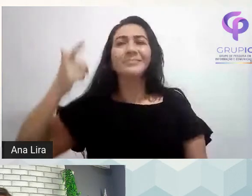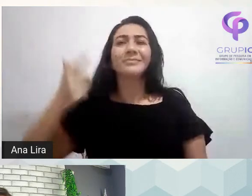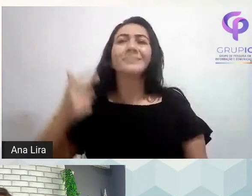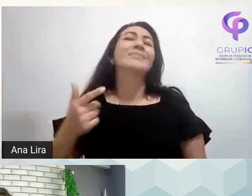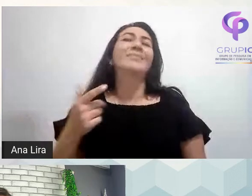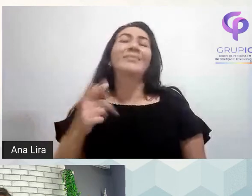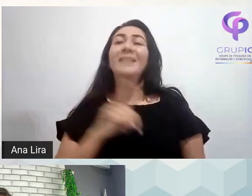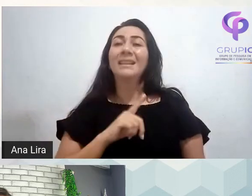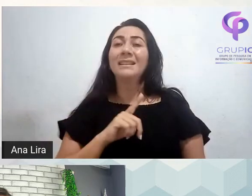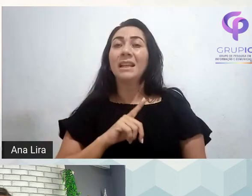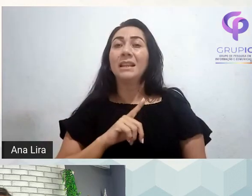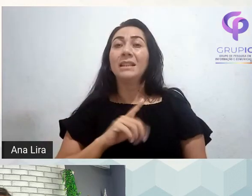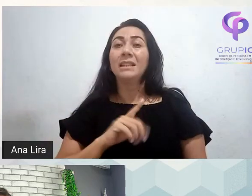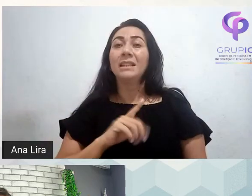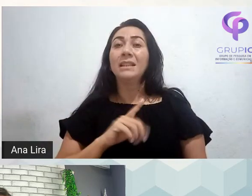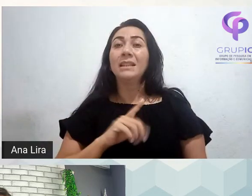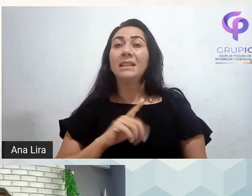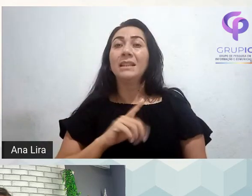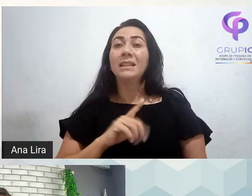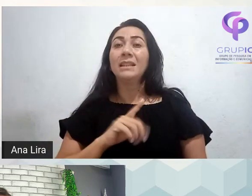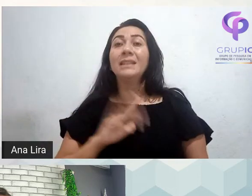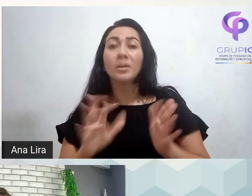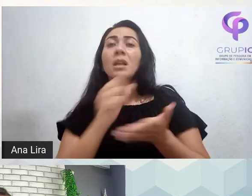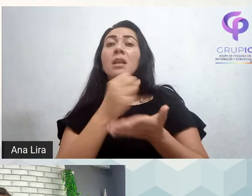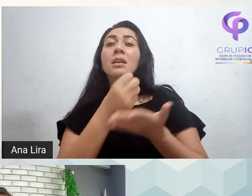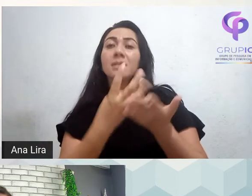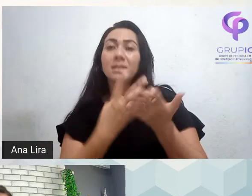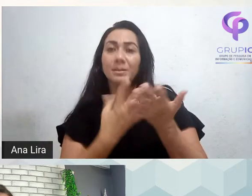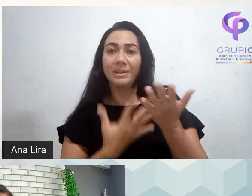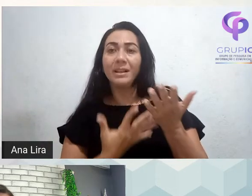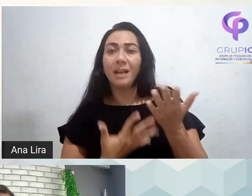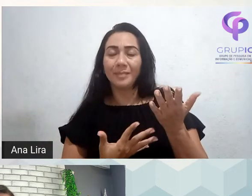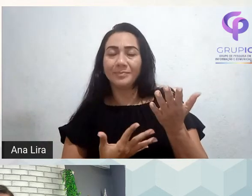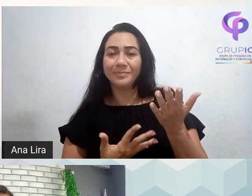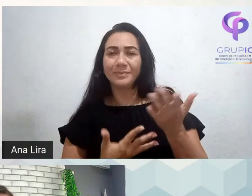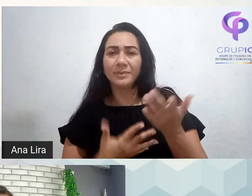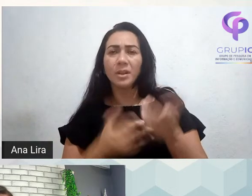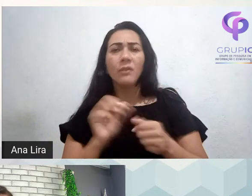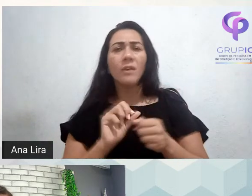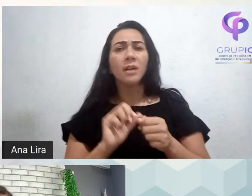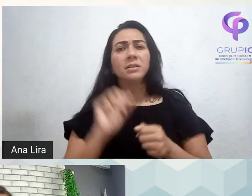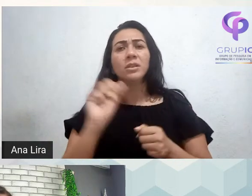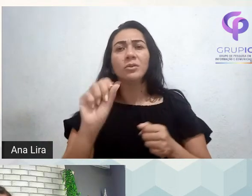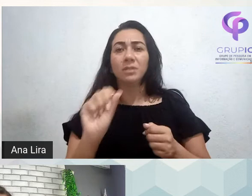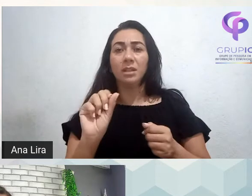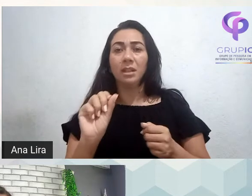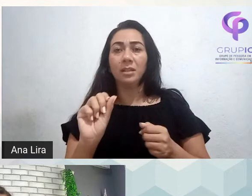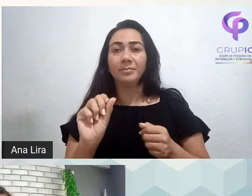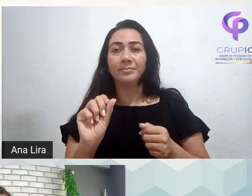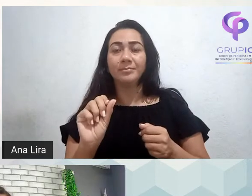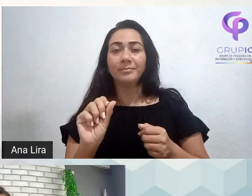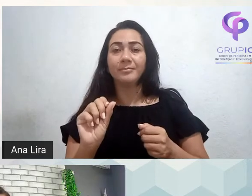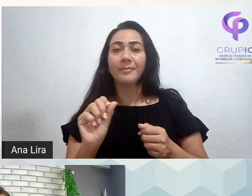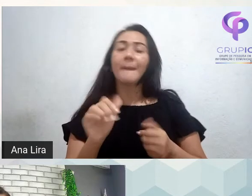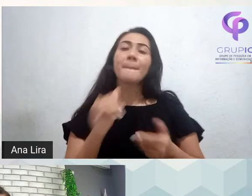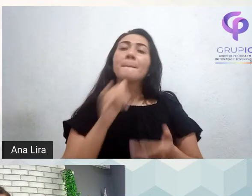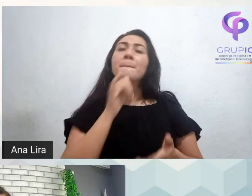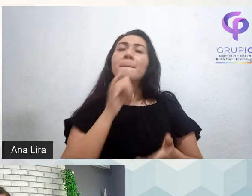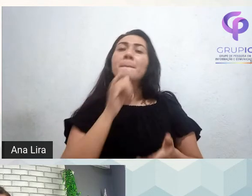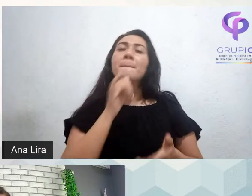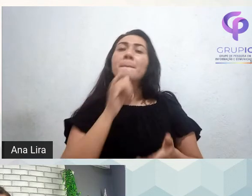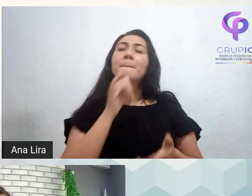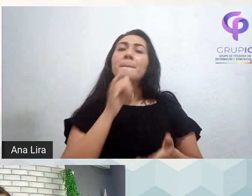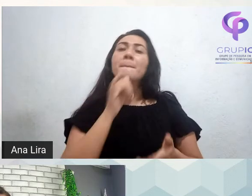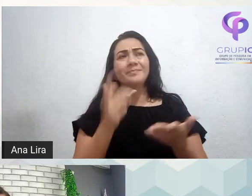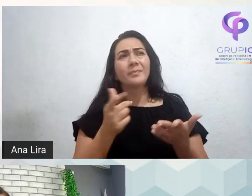tudo na justificativa. Então, quando a gente vai fazer o orçamento, a gente não tem como mensurar, será que esse valor é viável ou